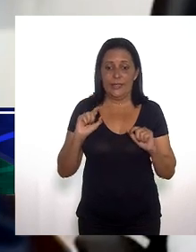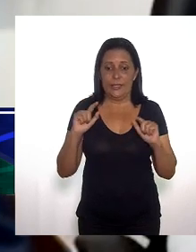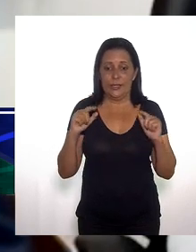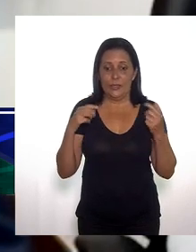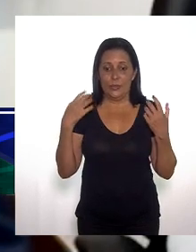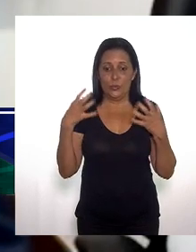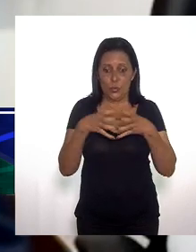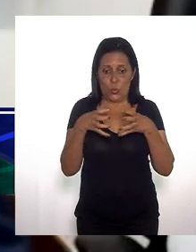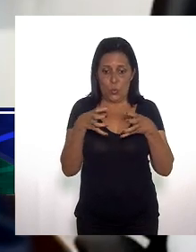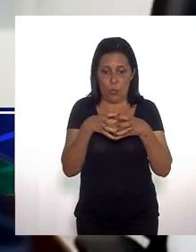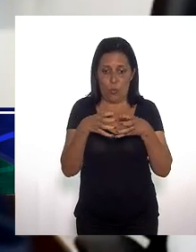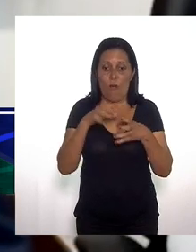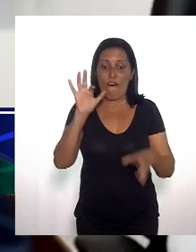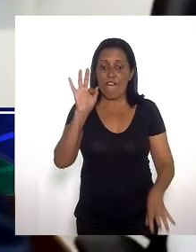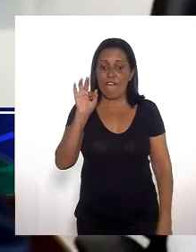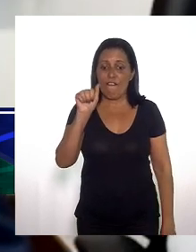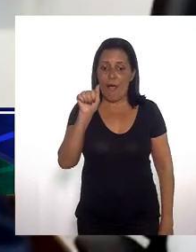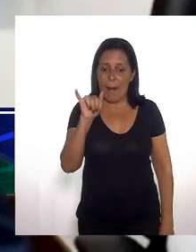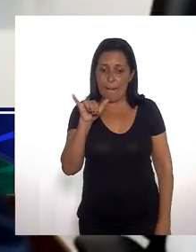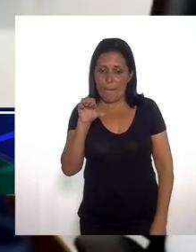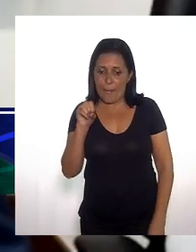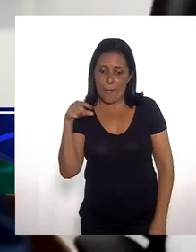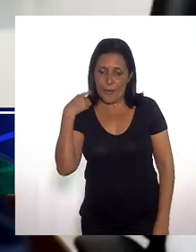Deputado Fábio Silva.